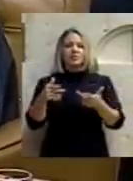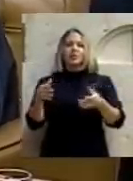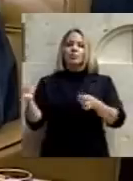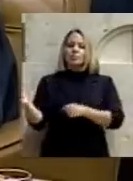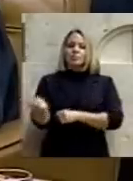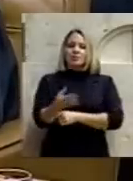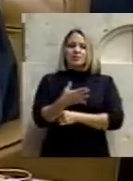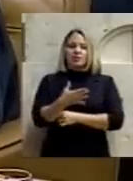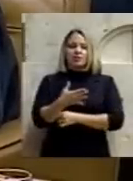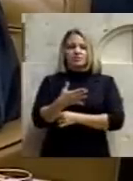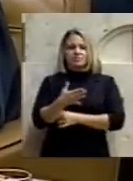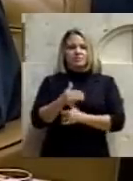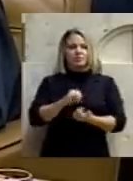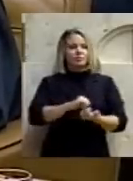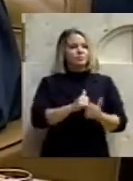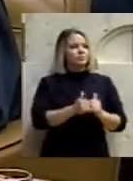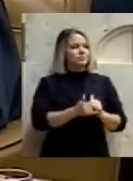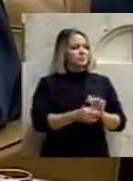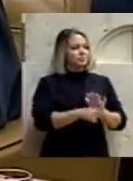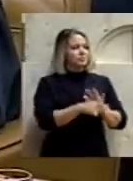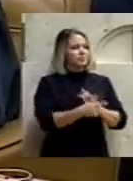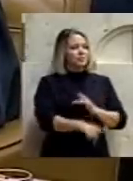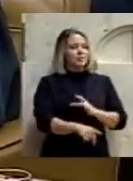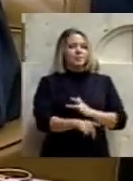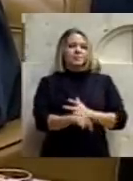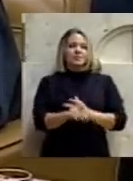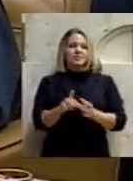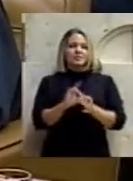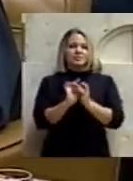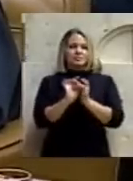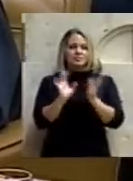configuração da democracia.